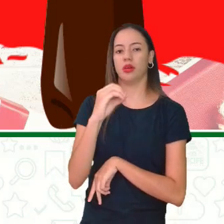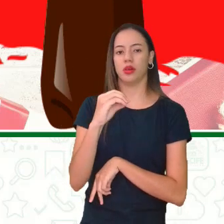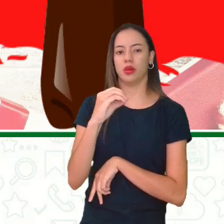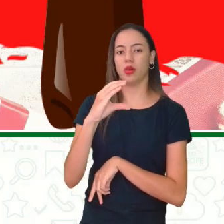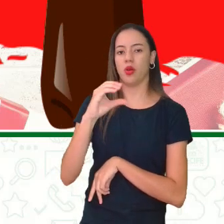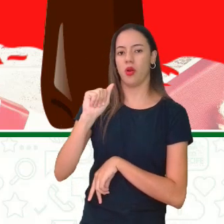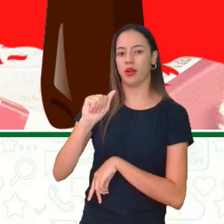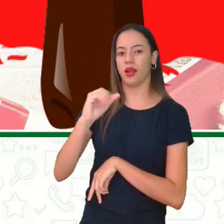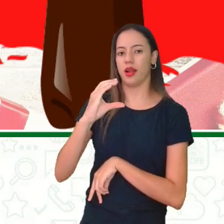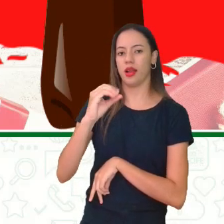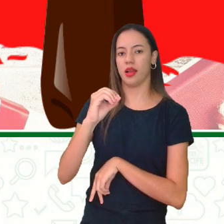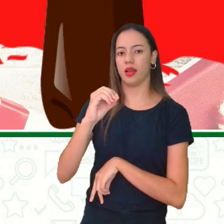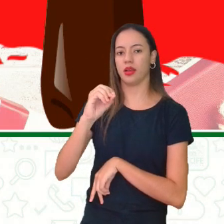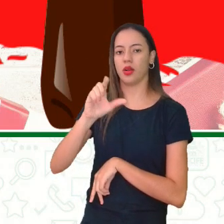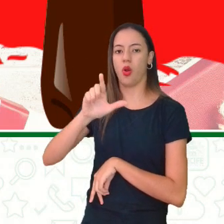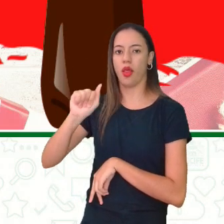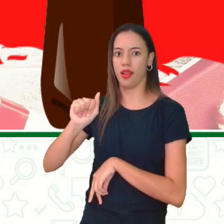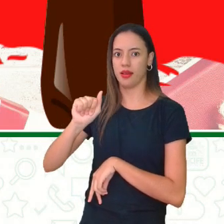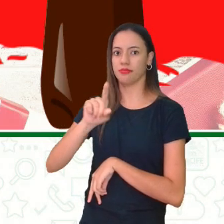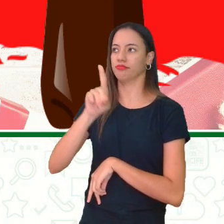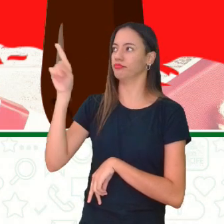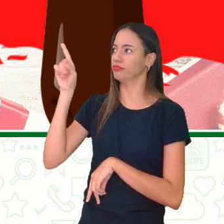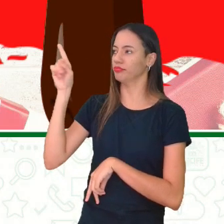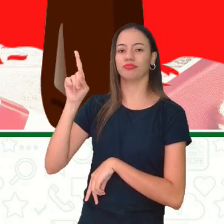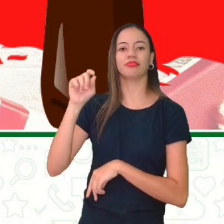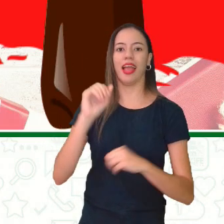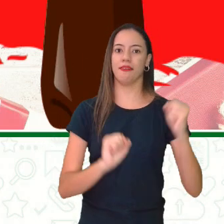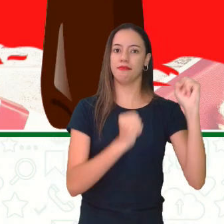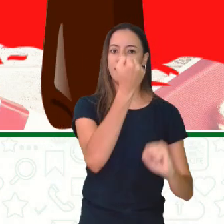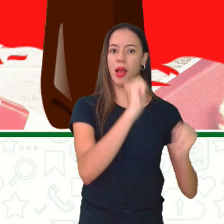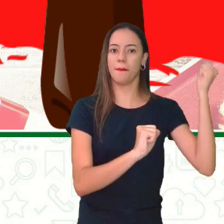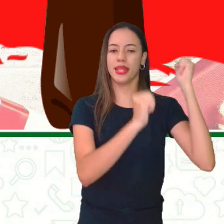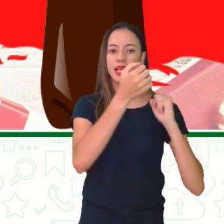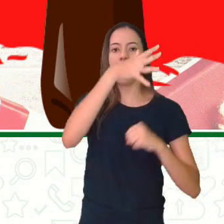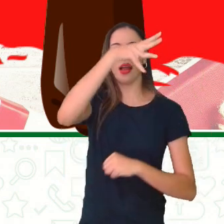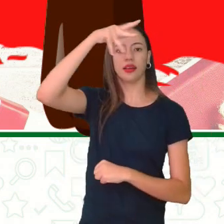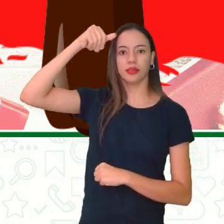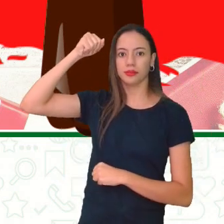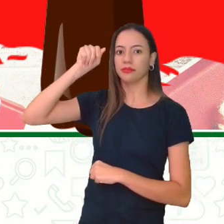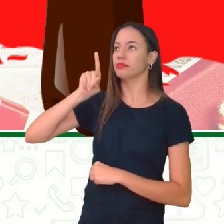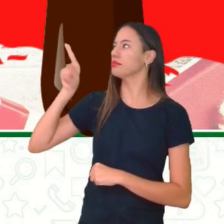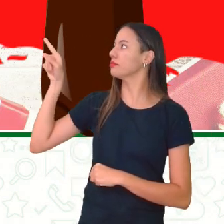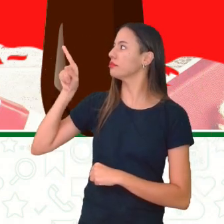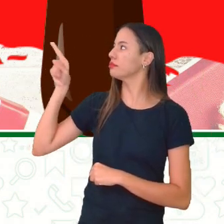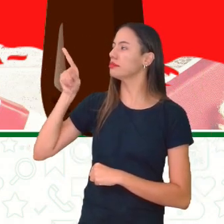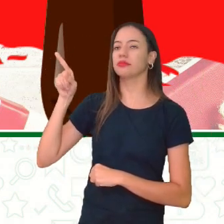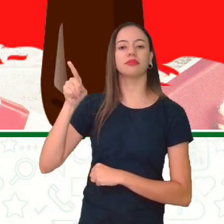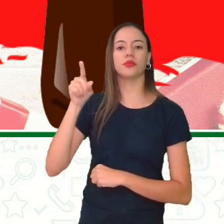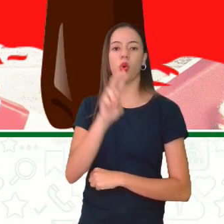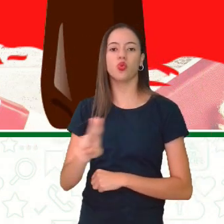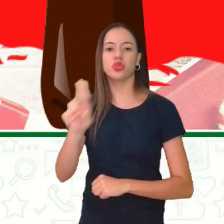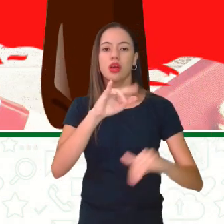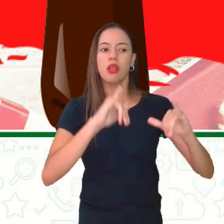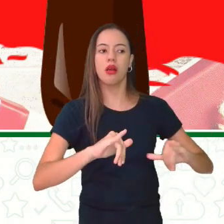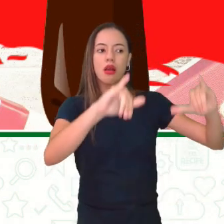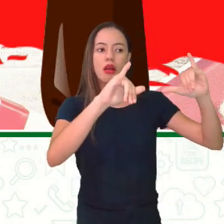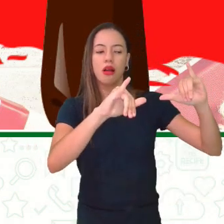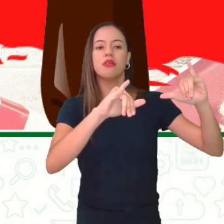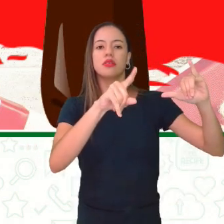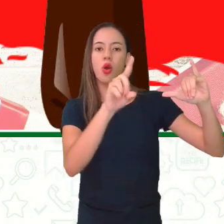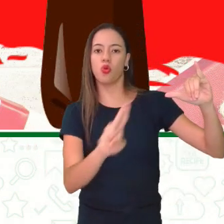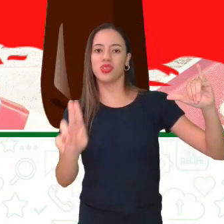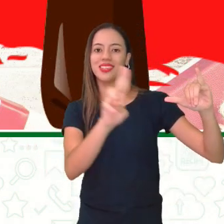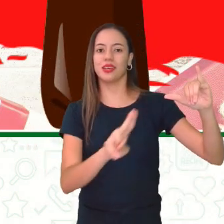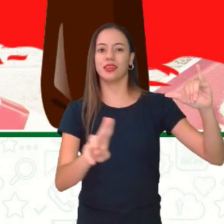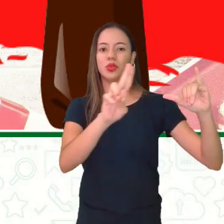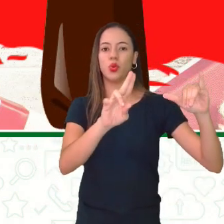de refrigerantes, que passou a utilizar propagandas usando a imagem do bom velhinho.